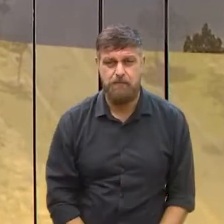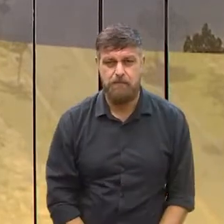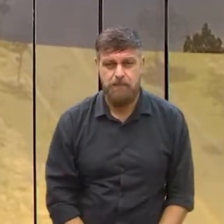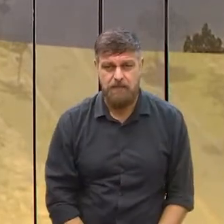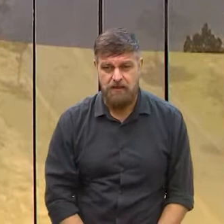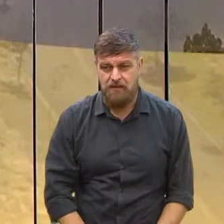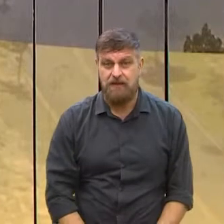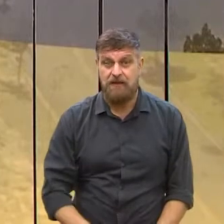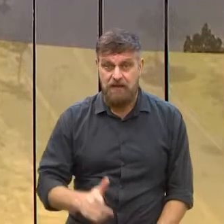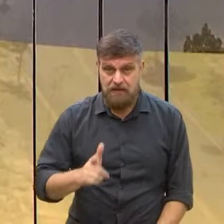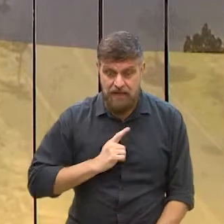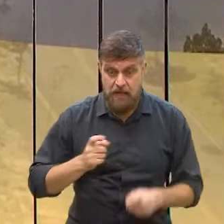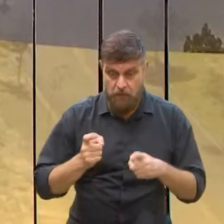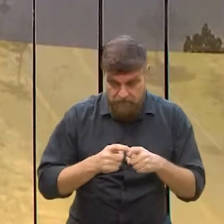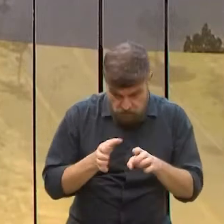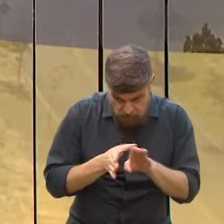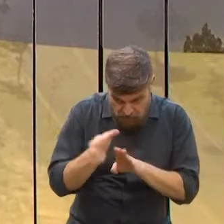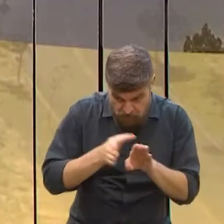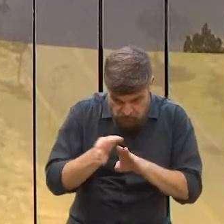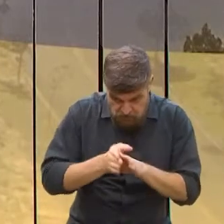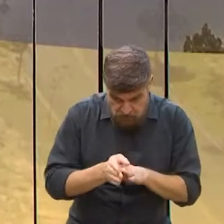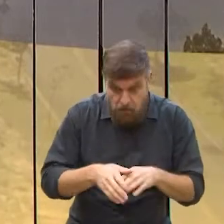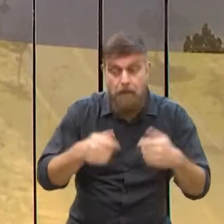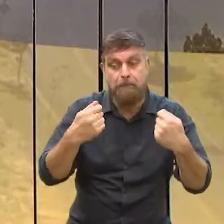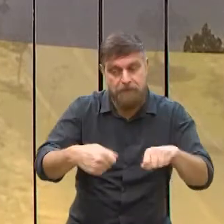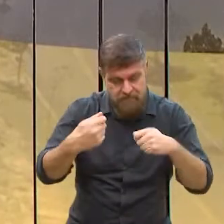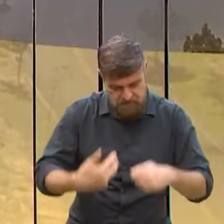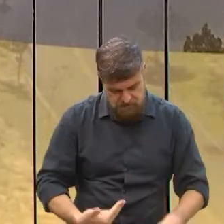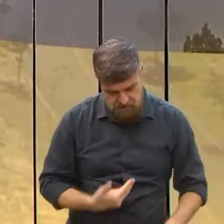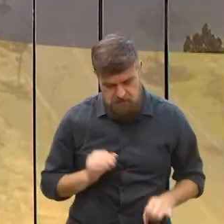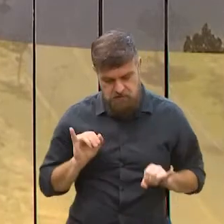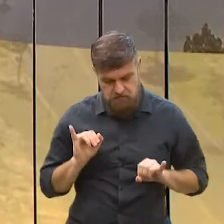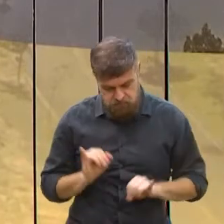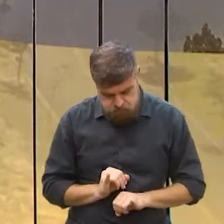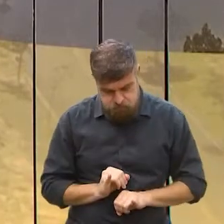Se existe indicação de cirurgia formal,